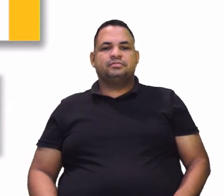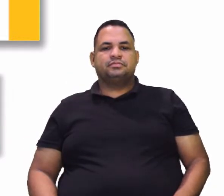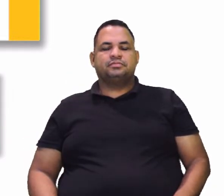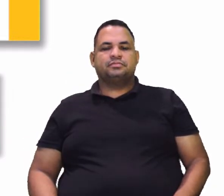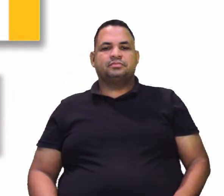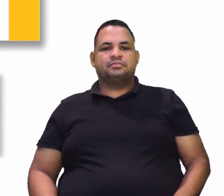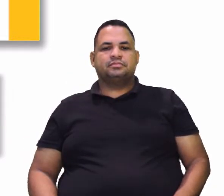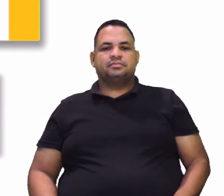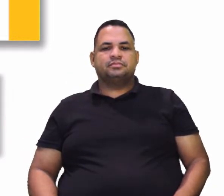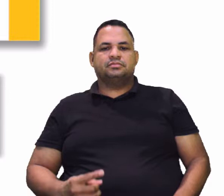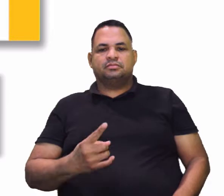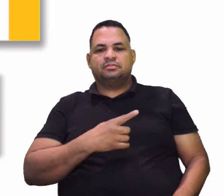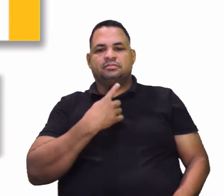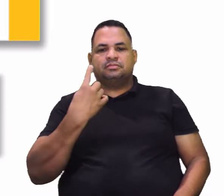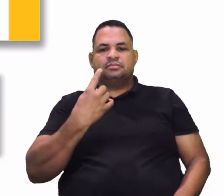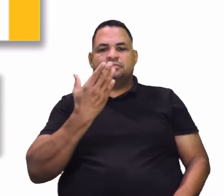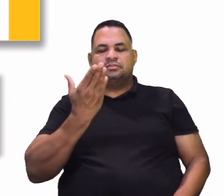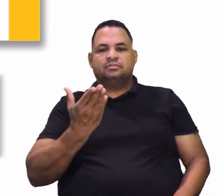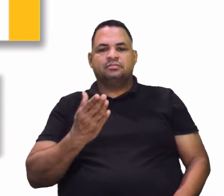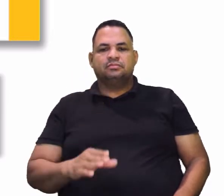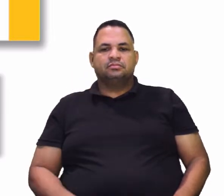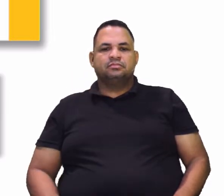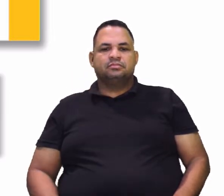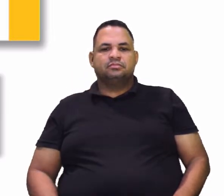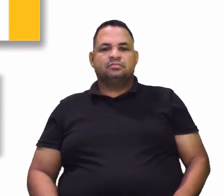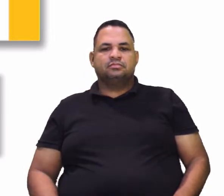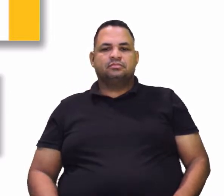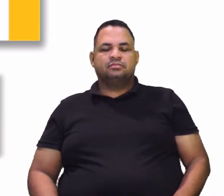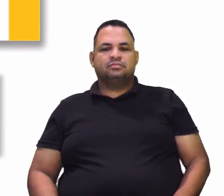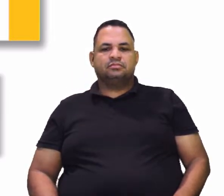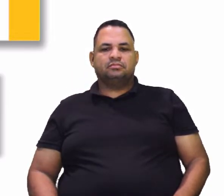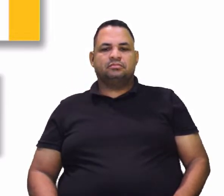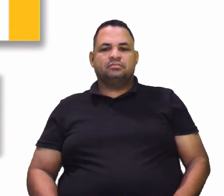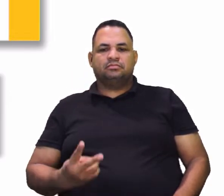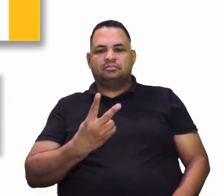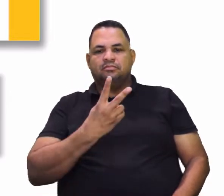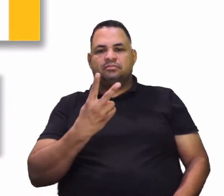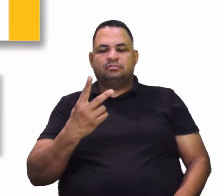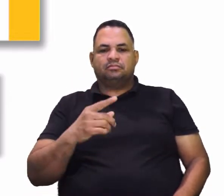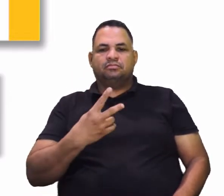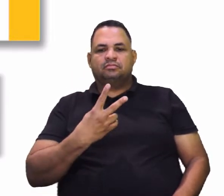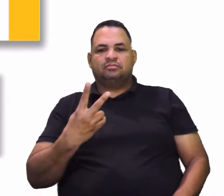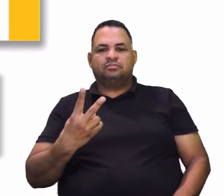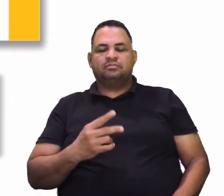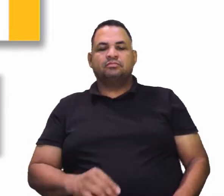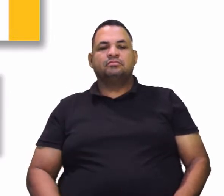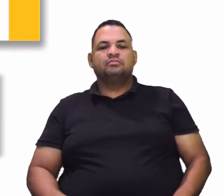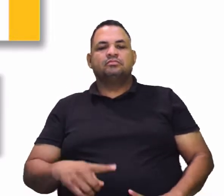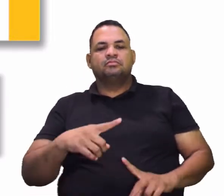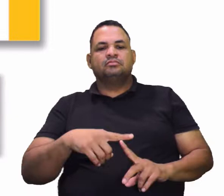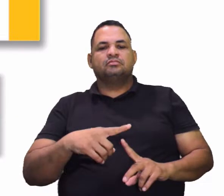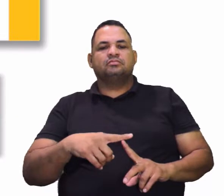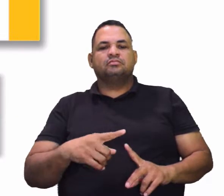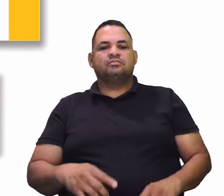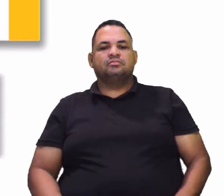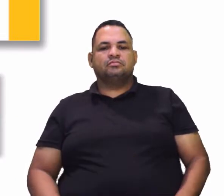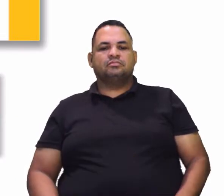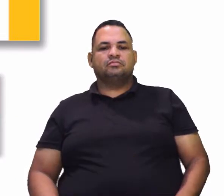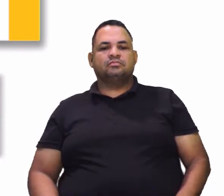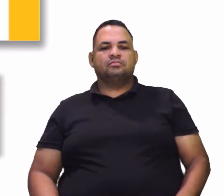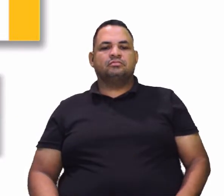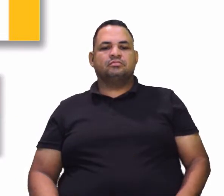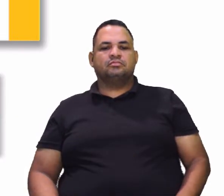eles, nós temos o going to e o will, certo? Nós vamos ver sobre esse going to future, o